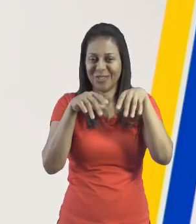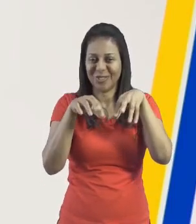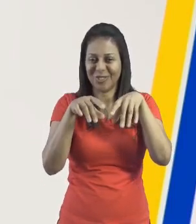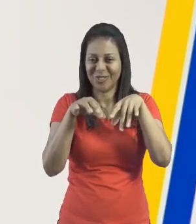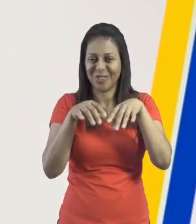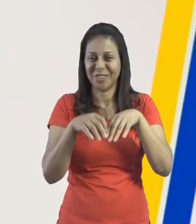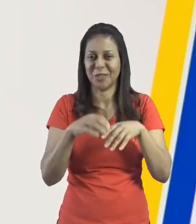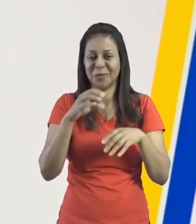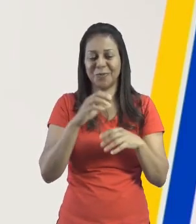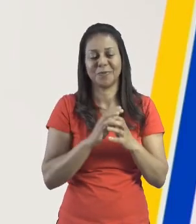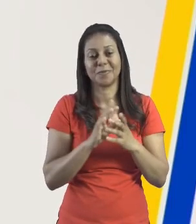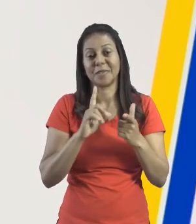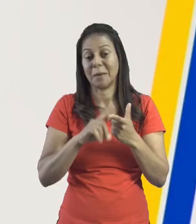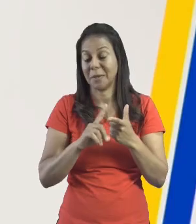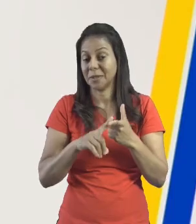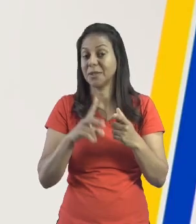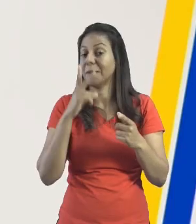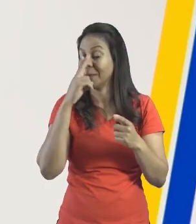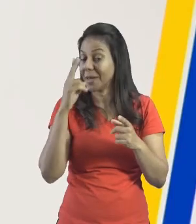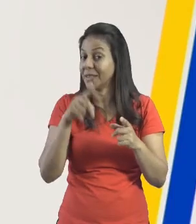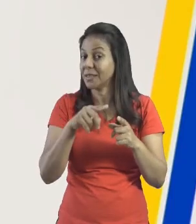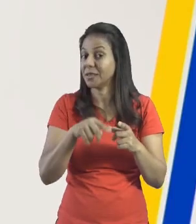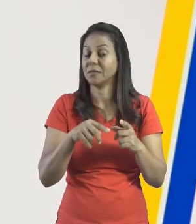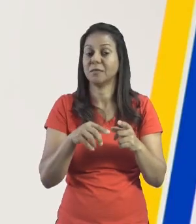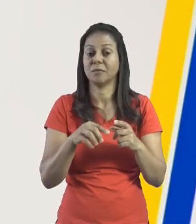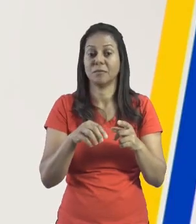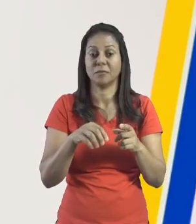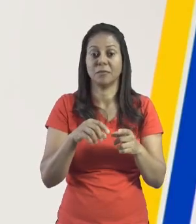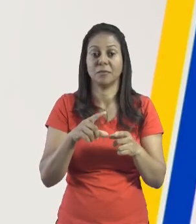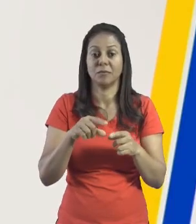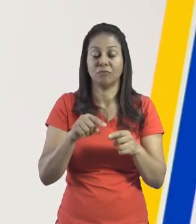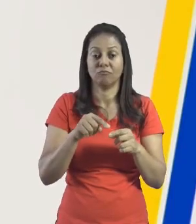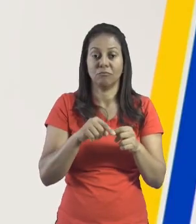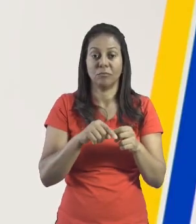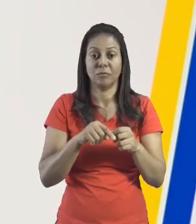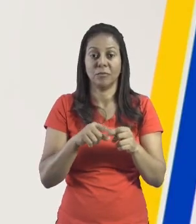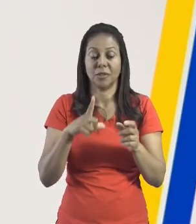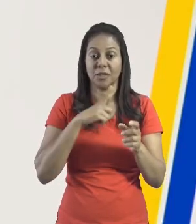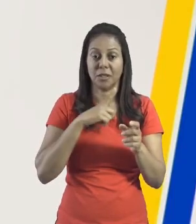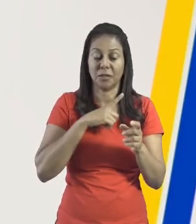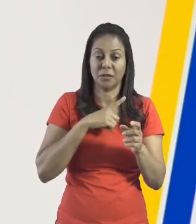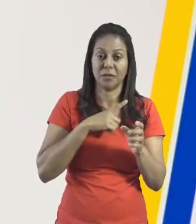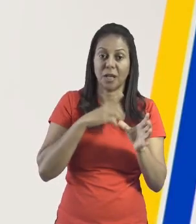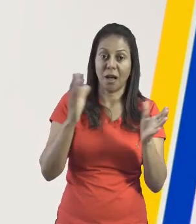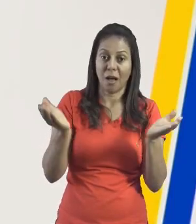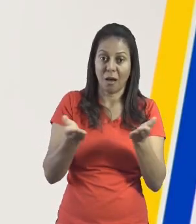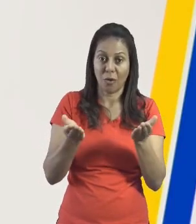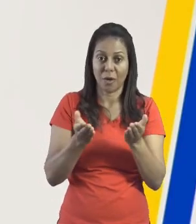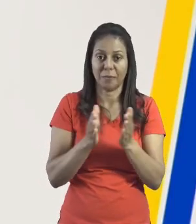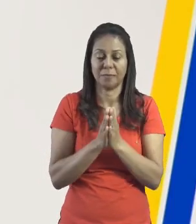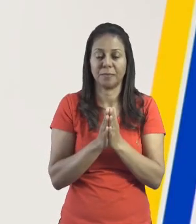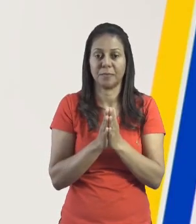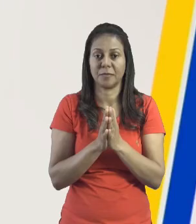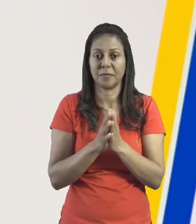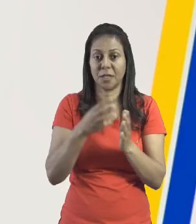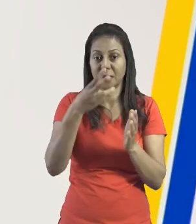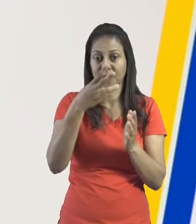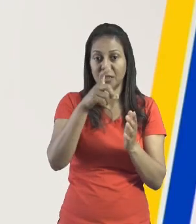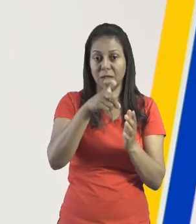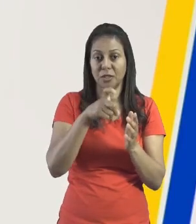ano, mas é uma multiplicação de um monômio por um polinômio, o que nós vamos fazer aqui. Então, 3x